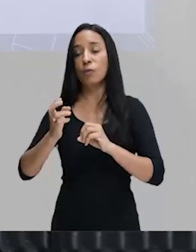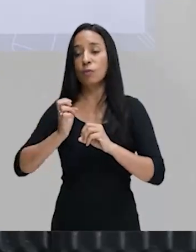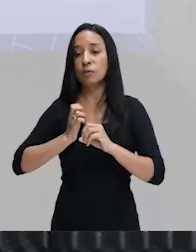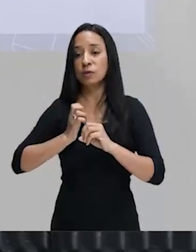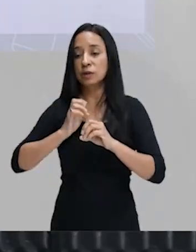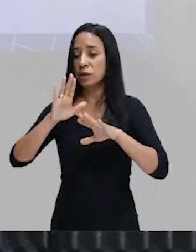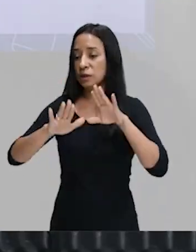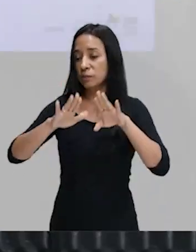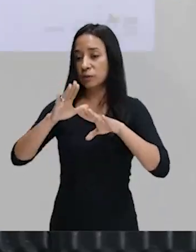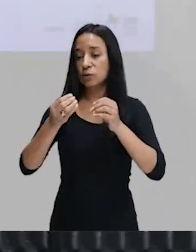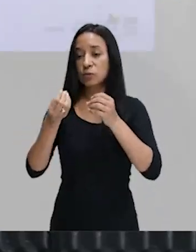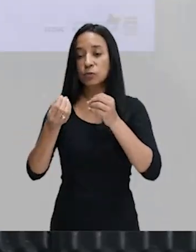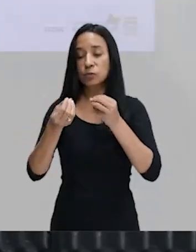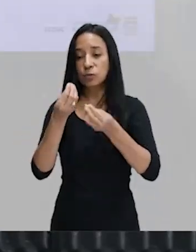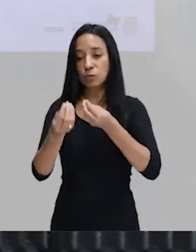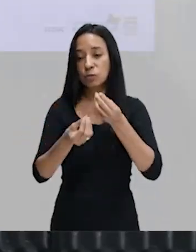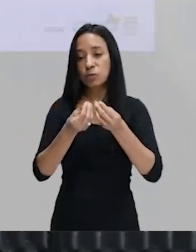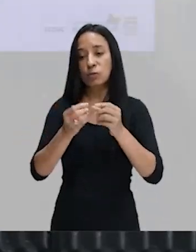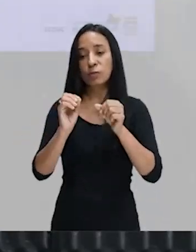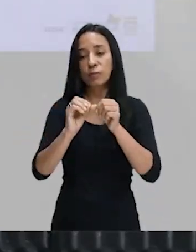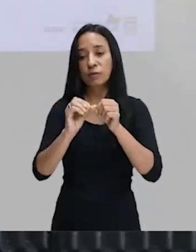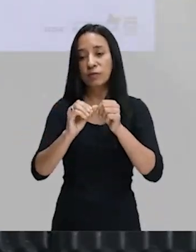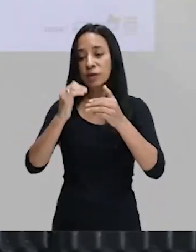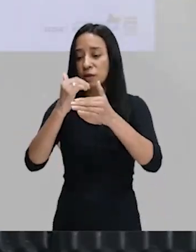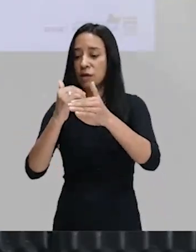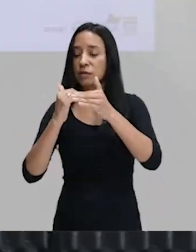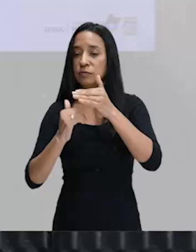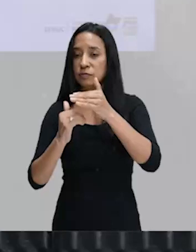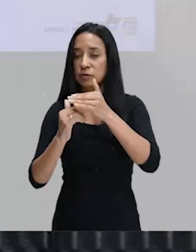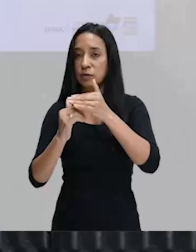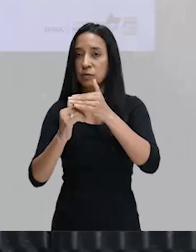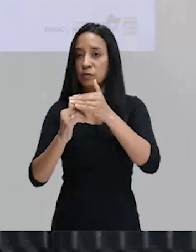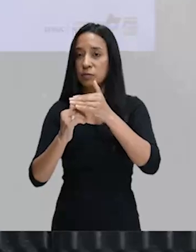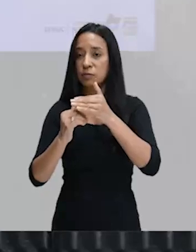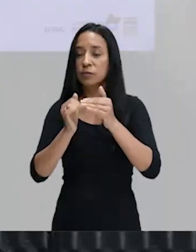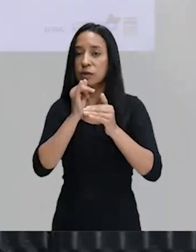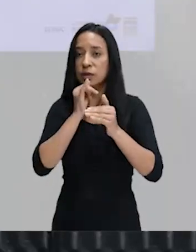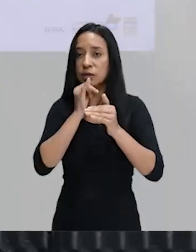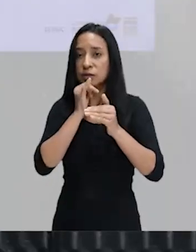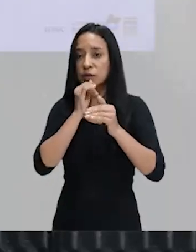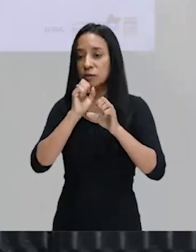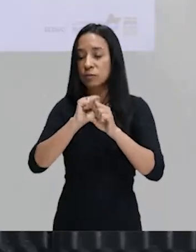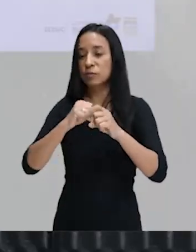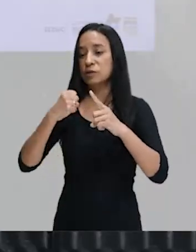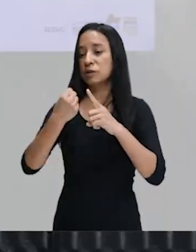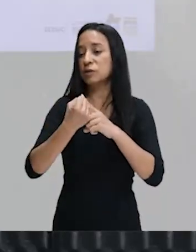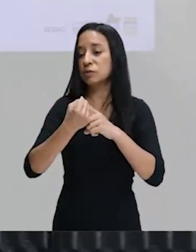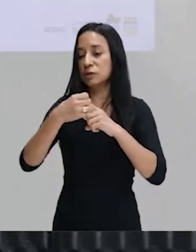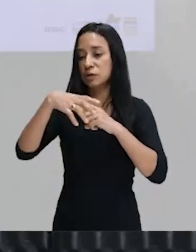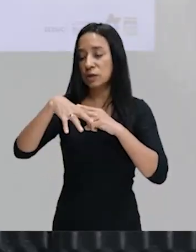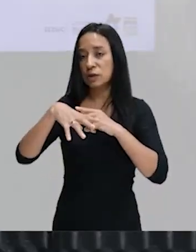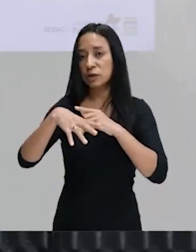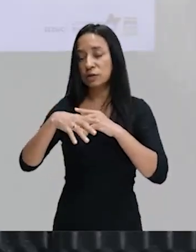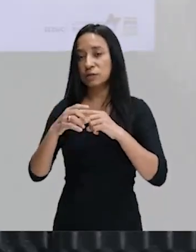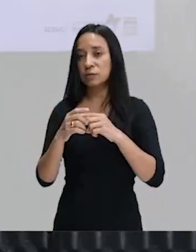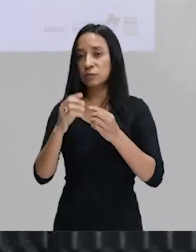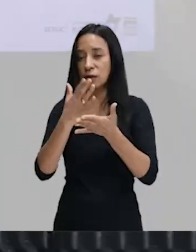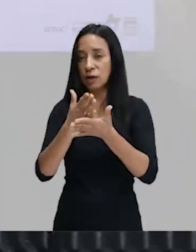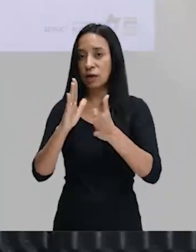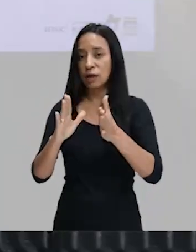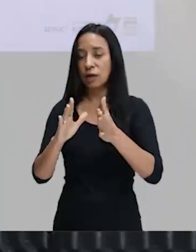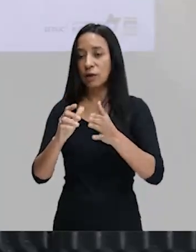feita a subdivisão. E aí, pessoal, com esse exemplo da sociedade feudal, a gente encerra